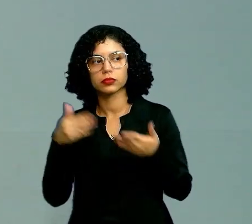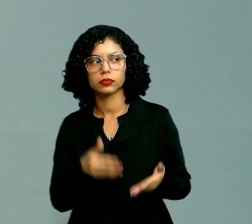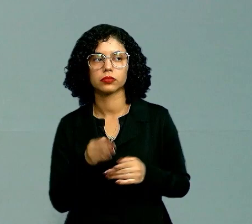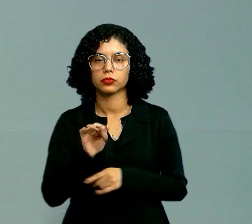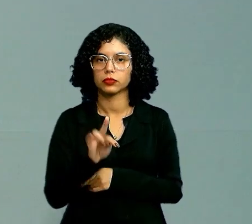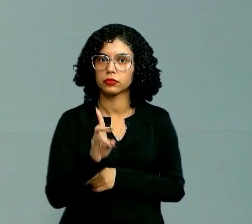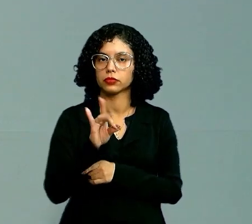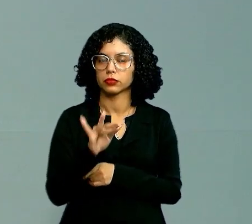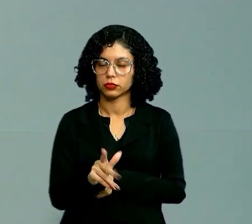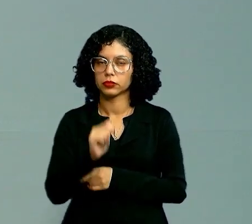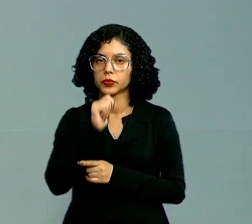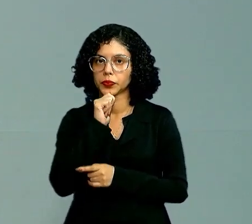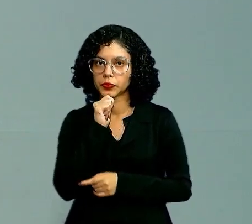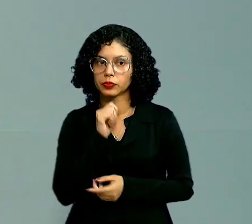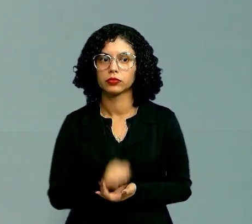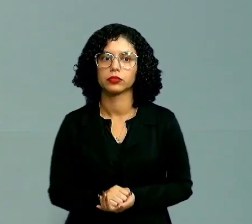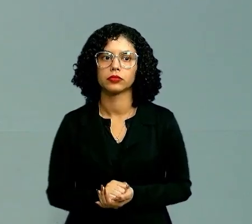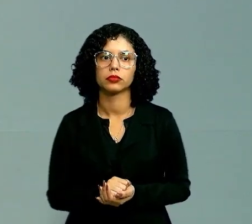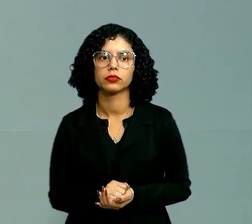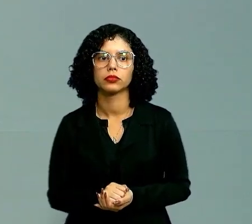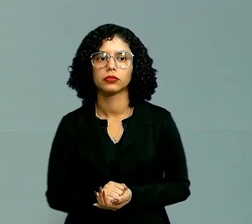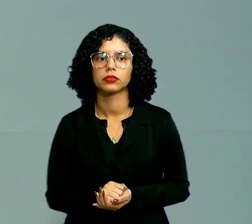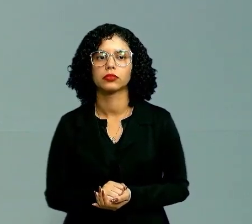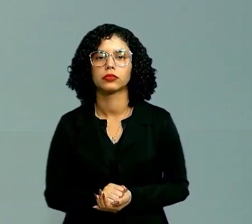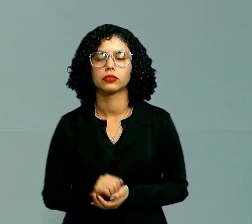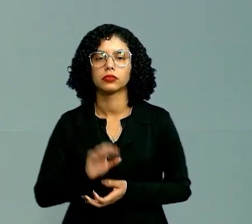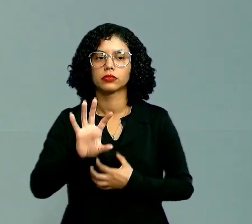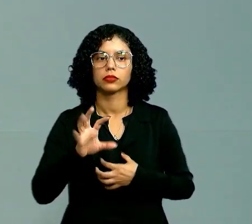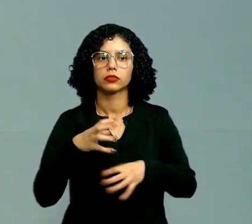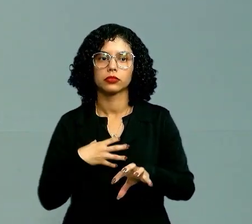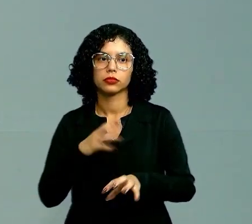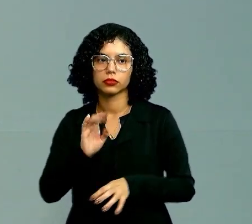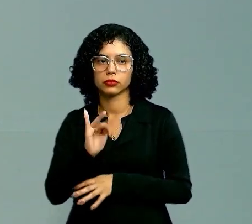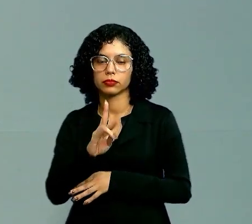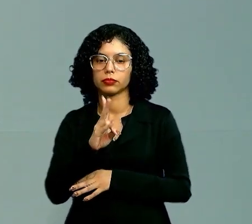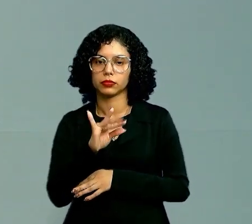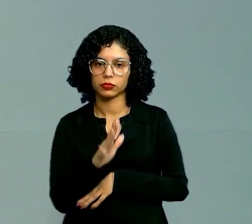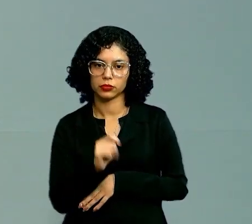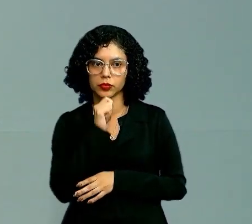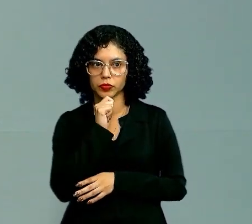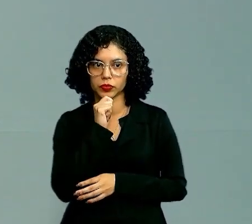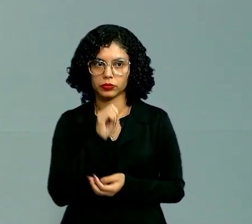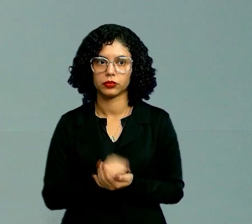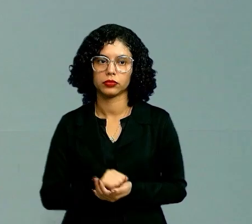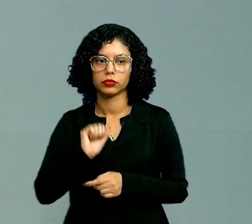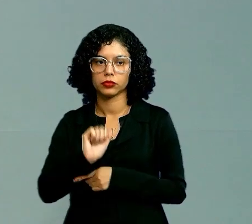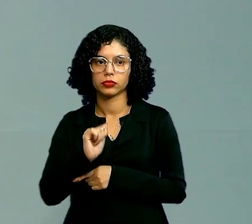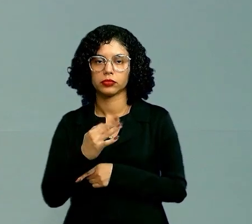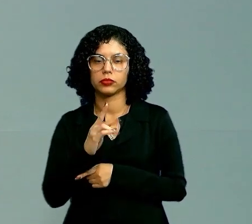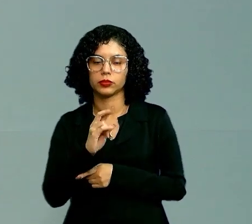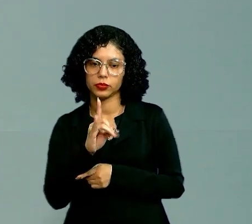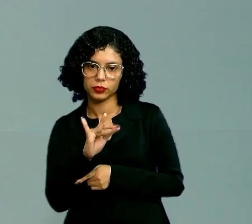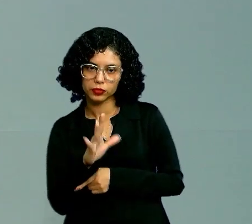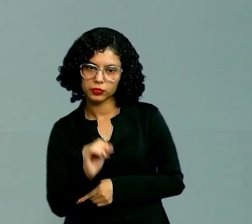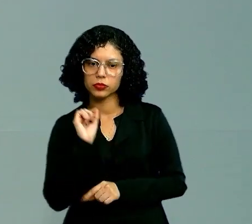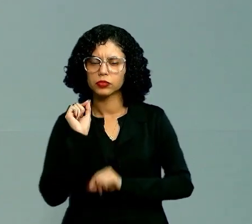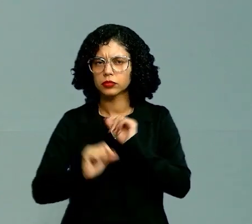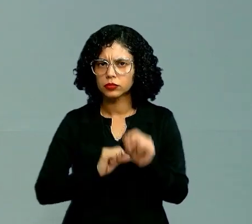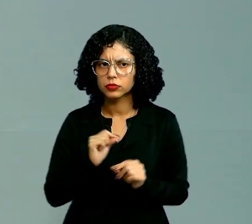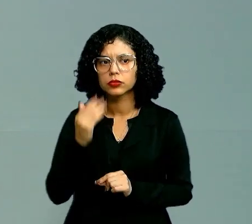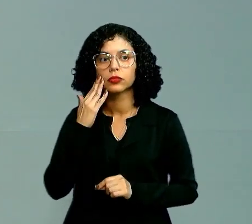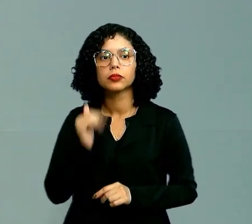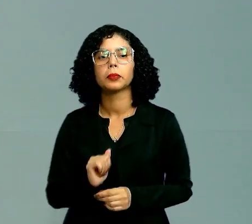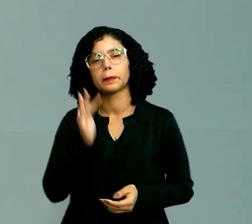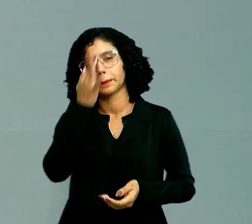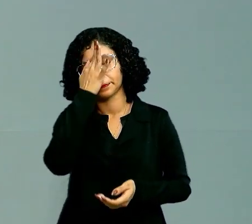à autarquia pela apatia e o que que é apatia vem de apático mesmo você sabe o que que é apático